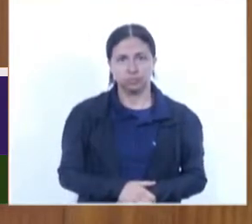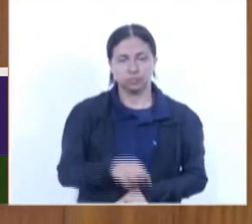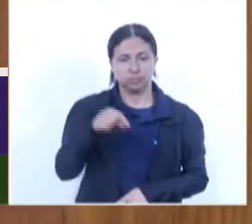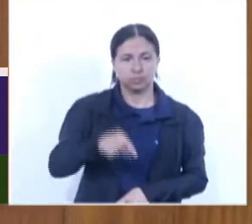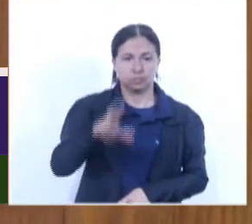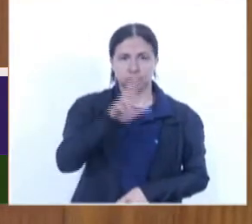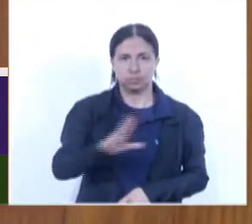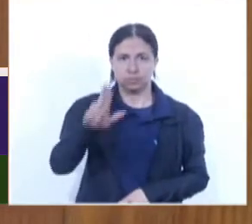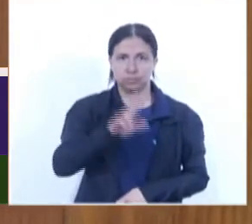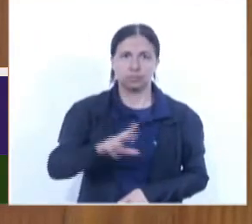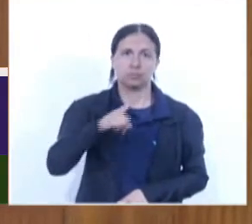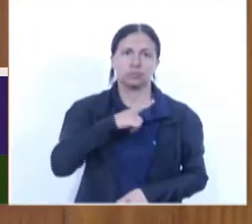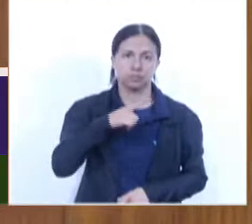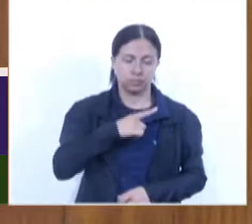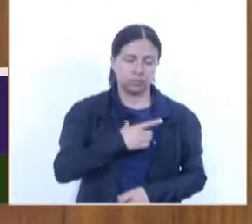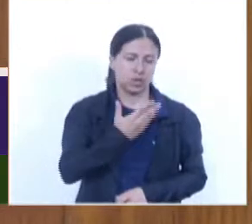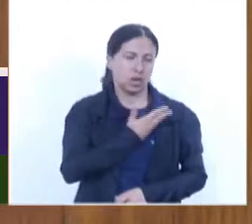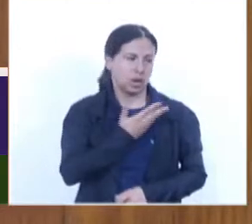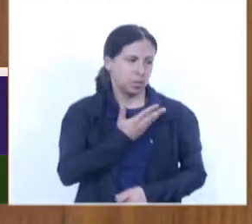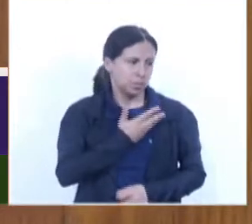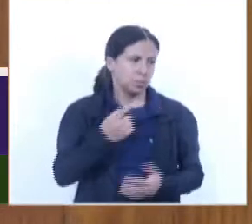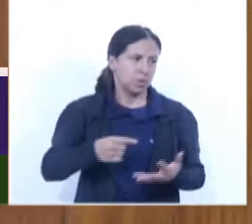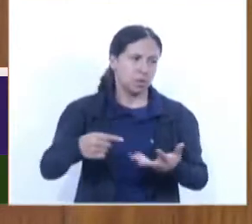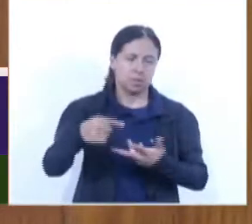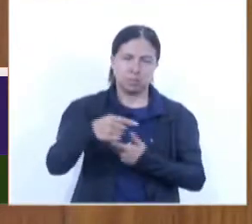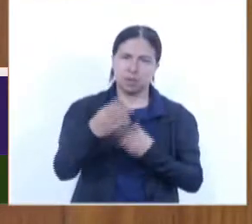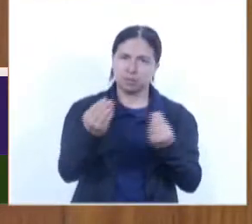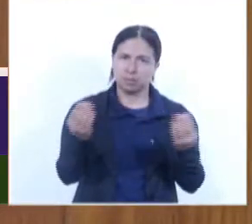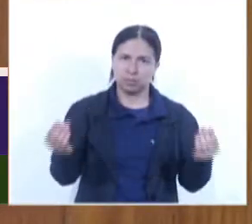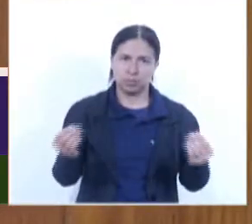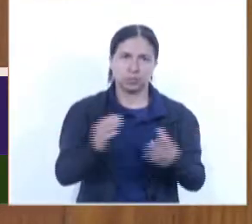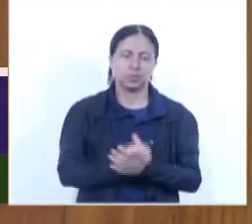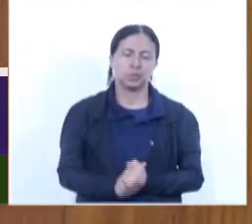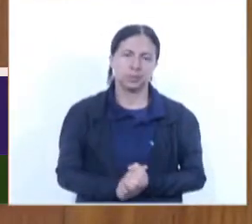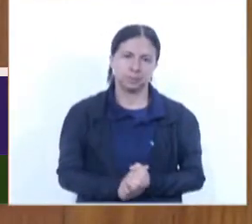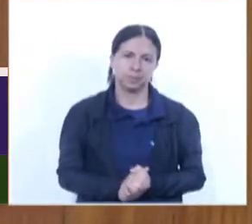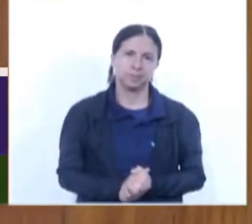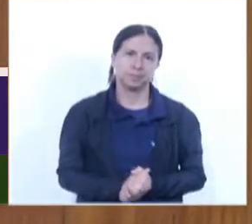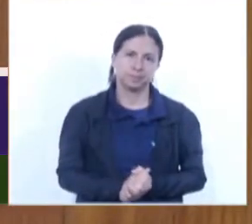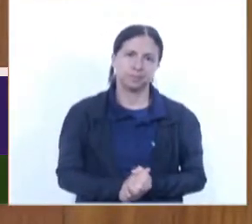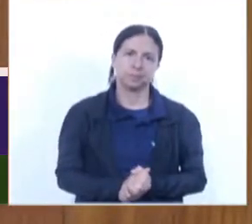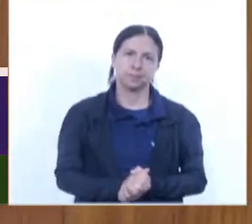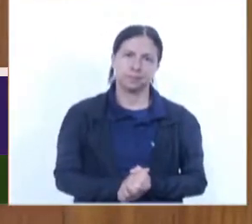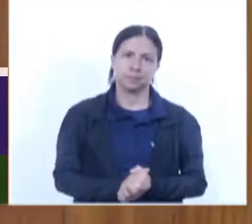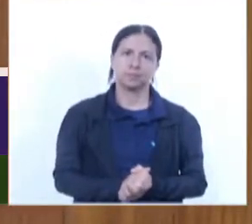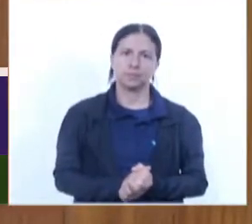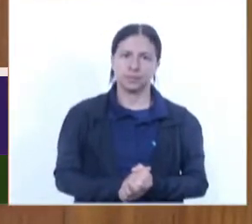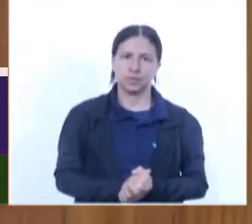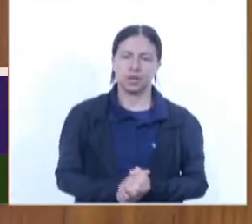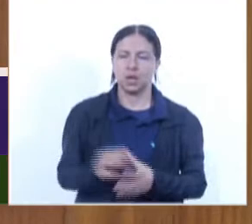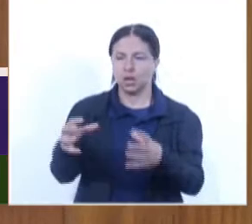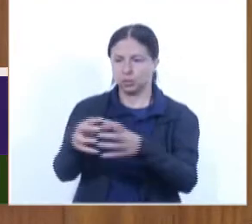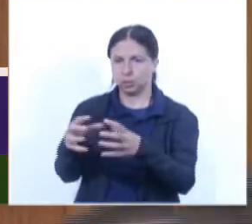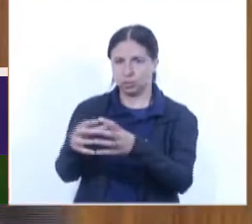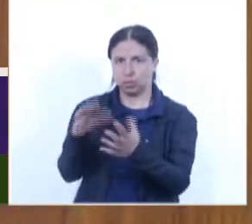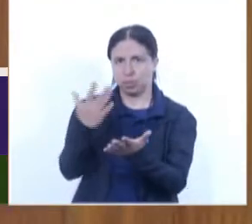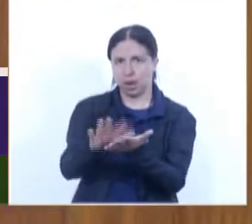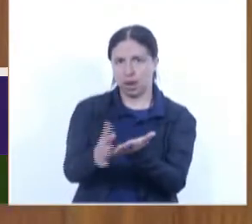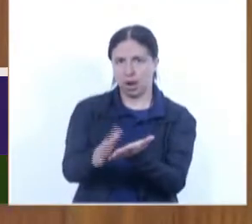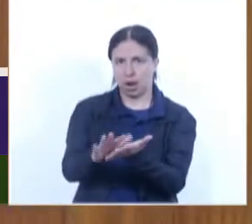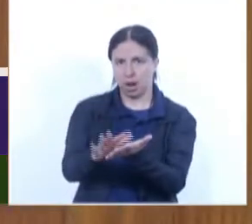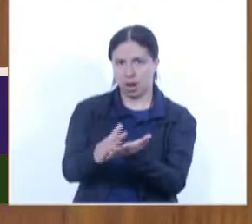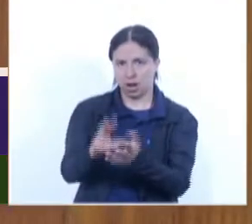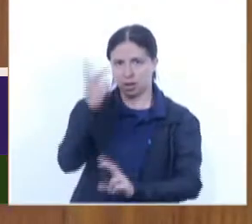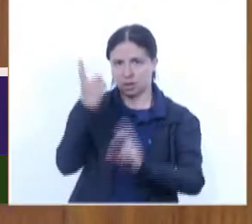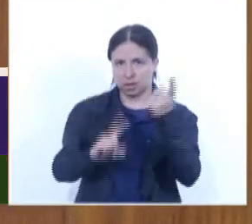aí né das escolas de samba eu quero dominar algumas que né das escolas que serão aí beneficiadas com esse projeto